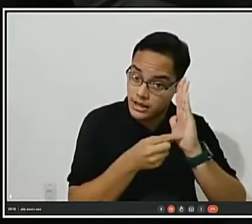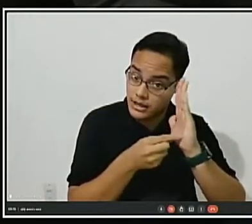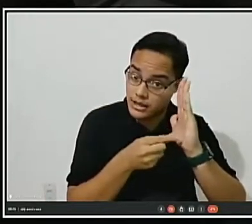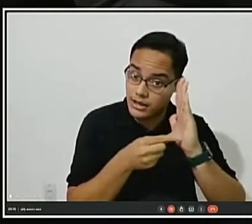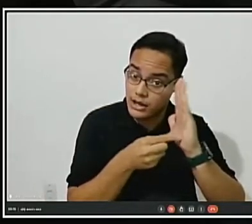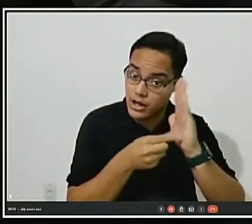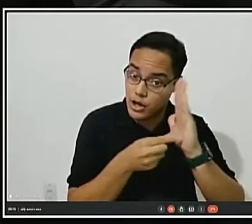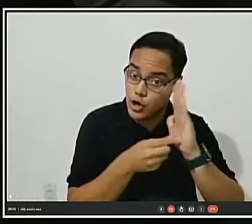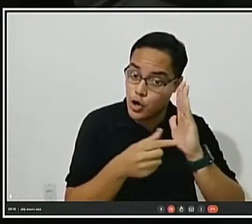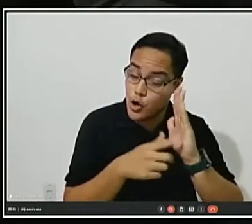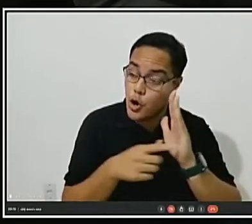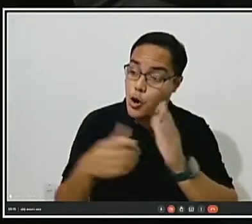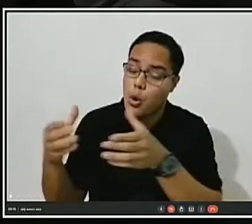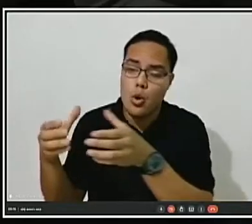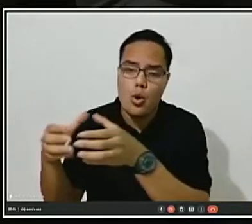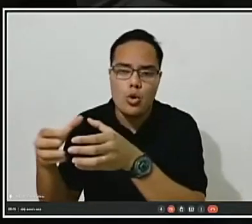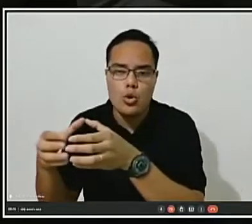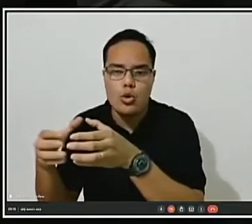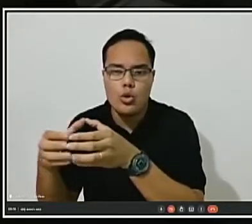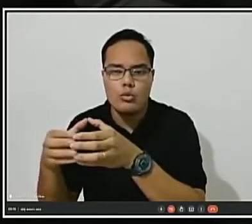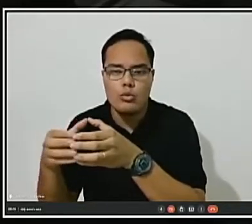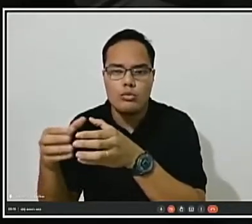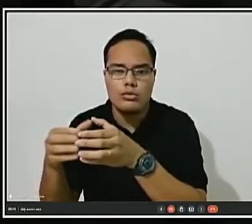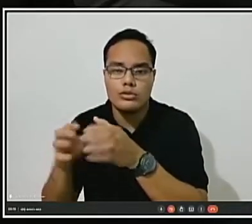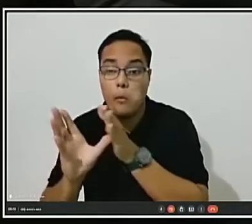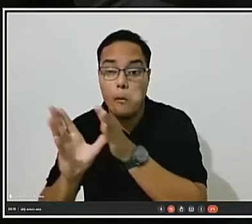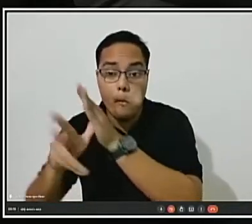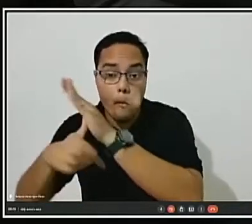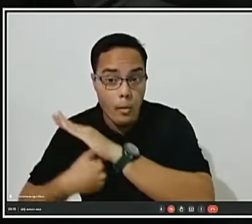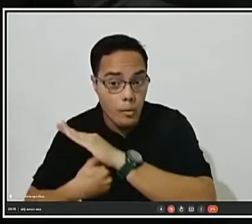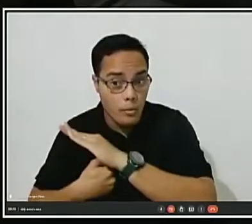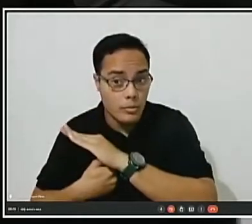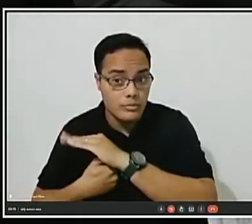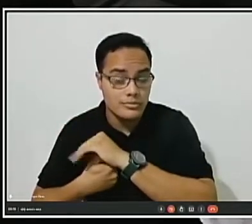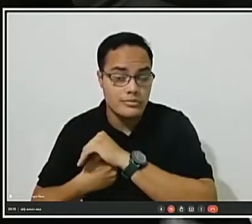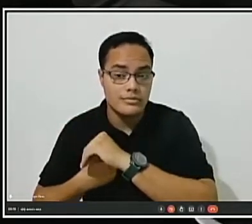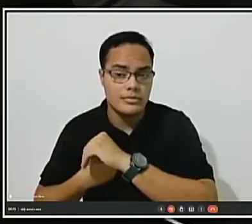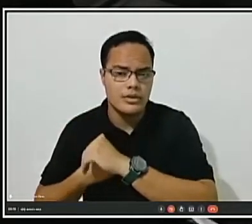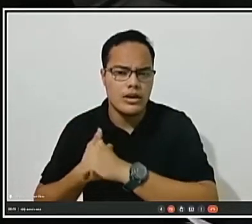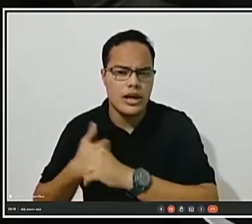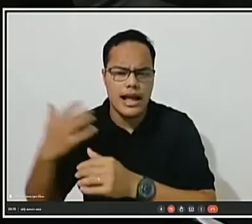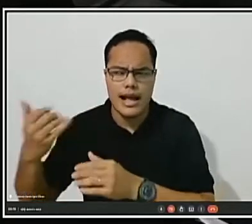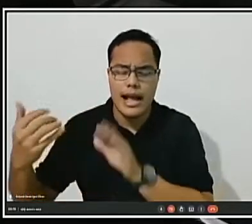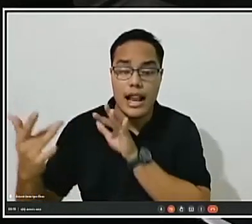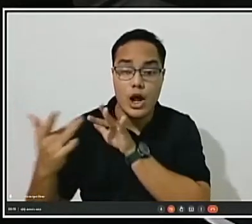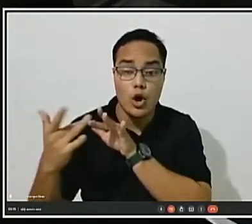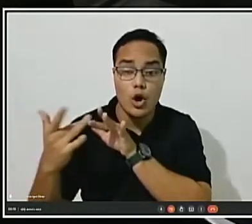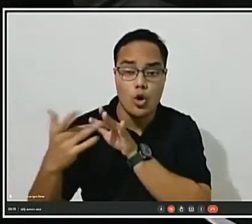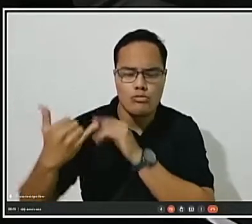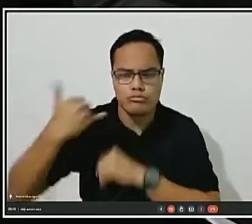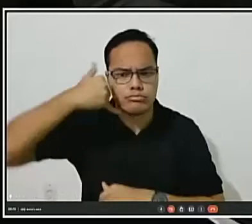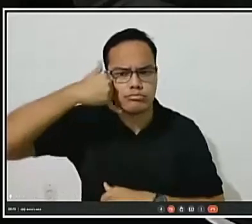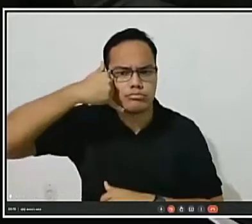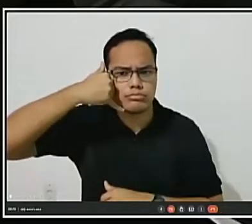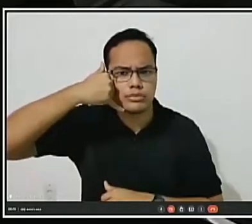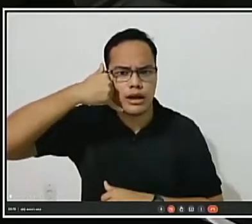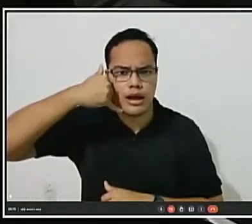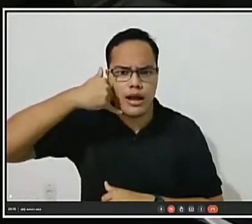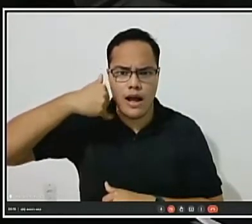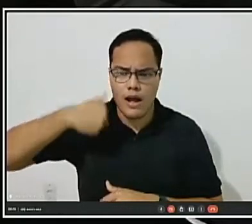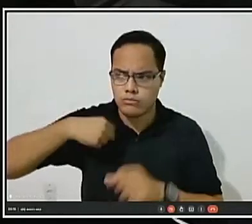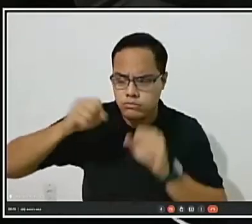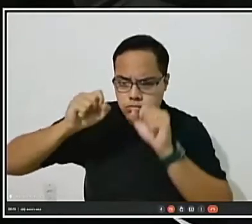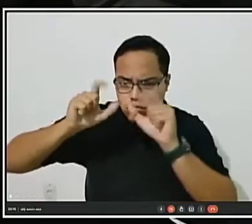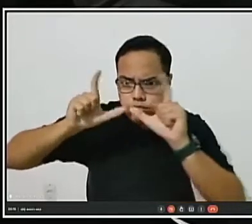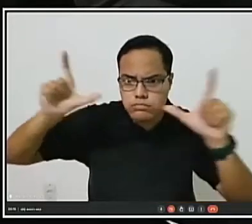corrupção de Curitiba, e o cara da ONG entrou em contato comigo. O alerta que aconteceu em